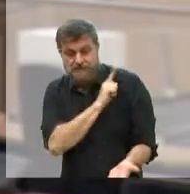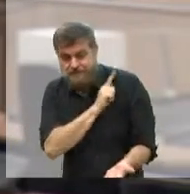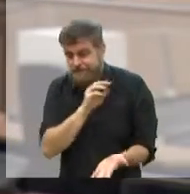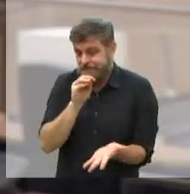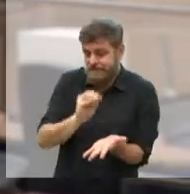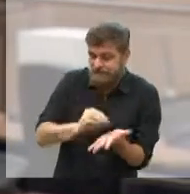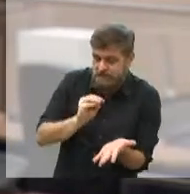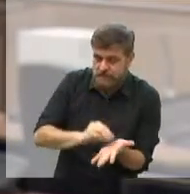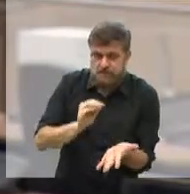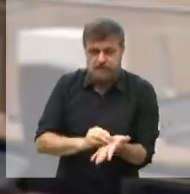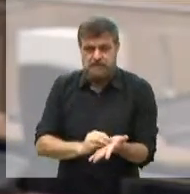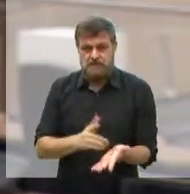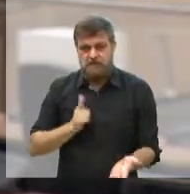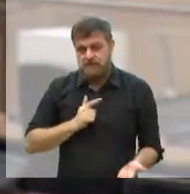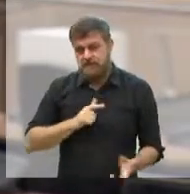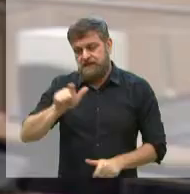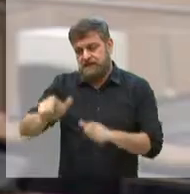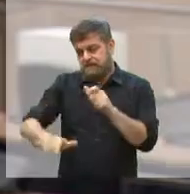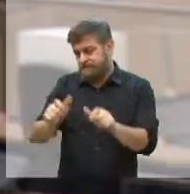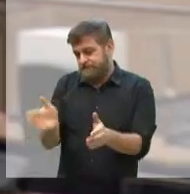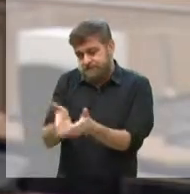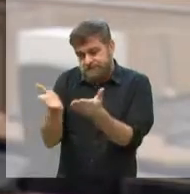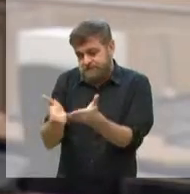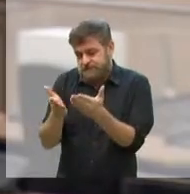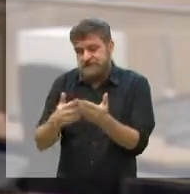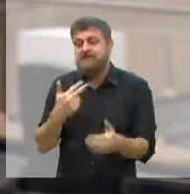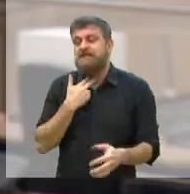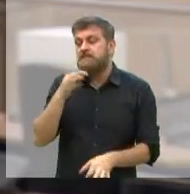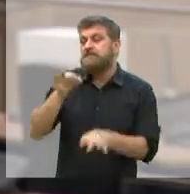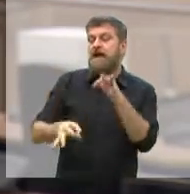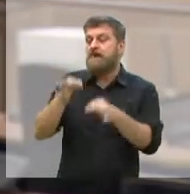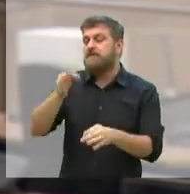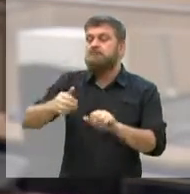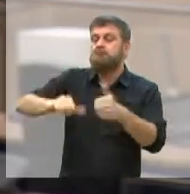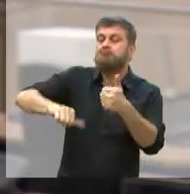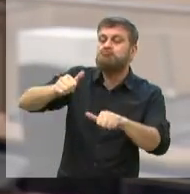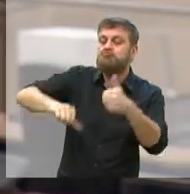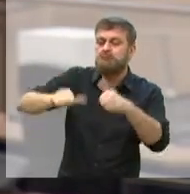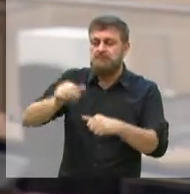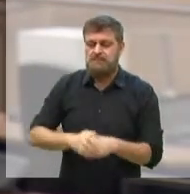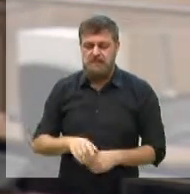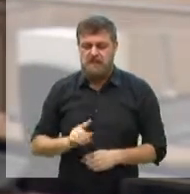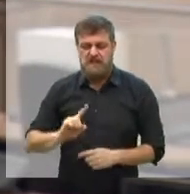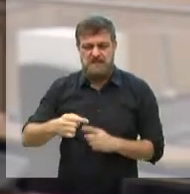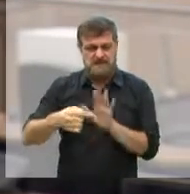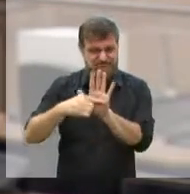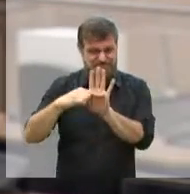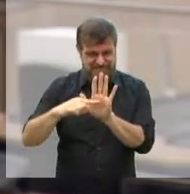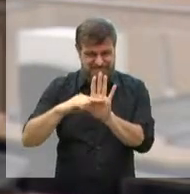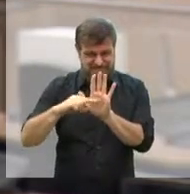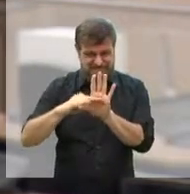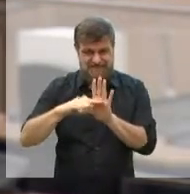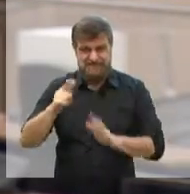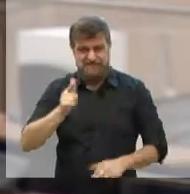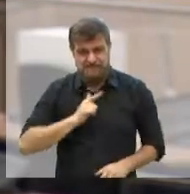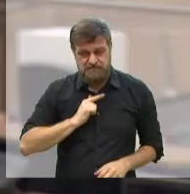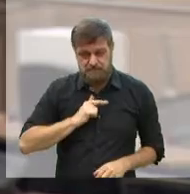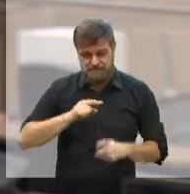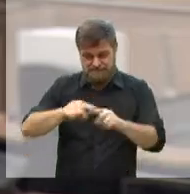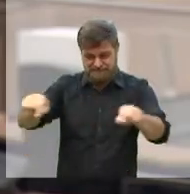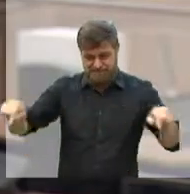gestão, ou condição social, nós não podemos julgar apenas de forma negativa, nós tivemos as